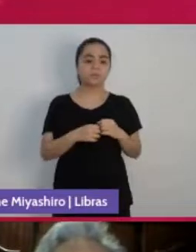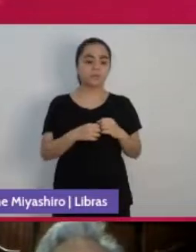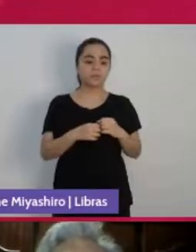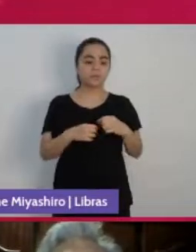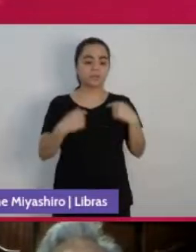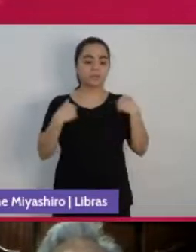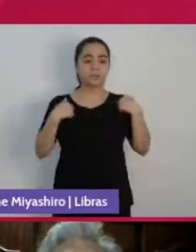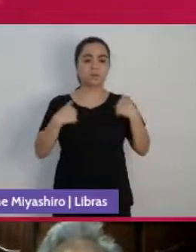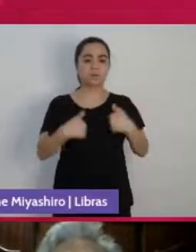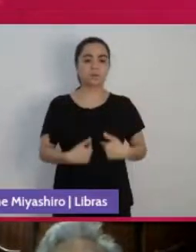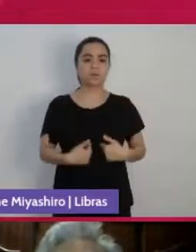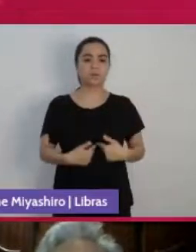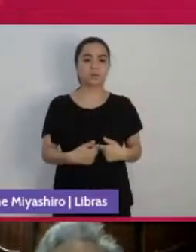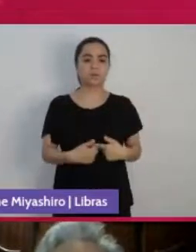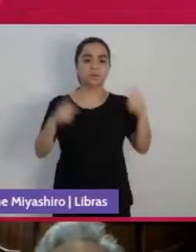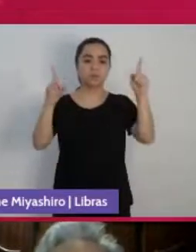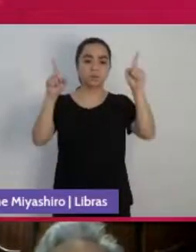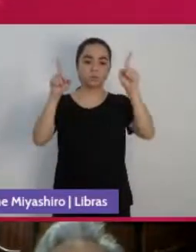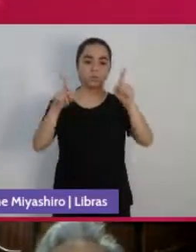aqui, a